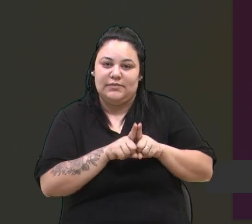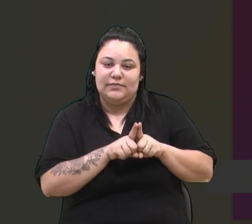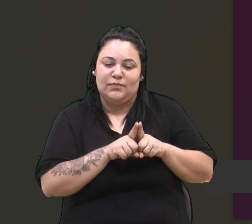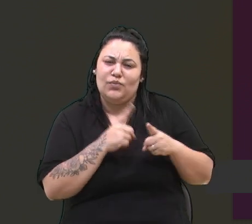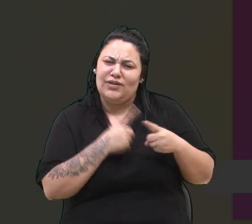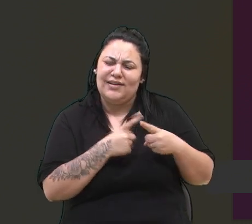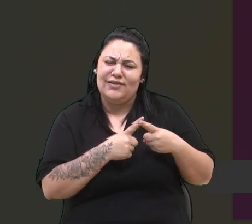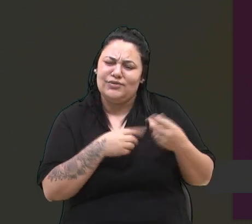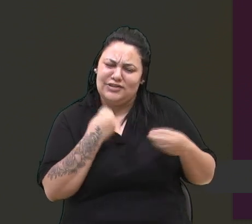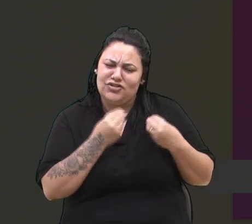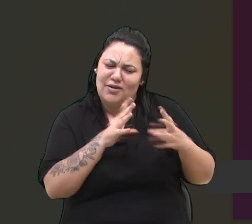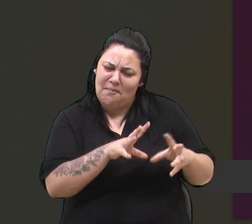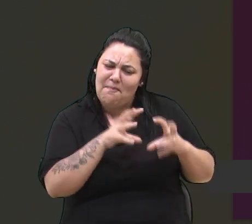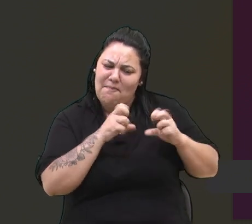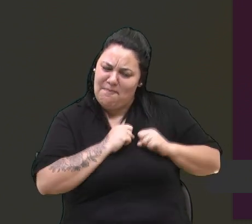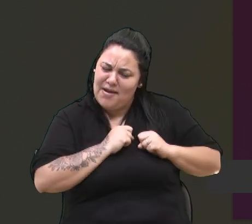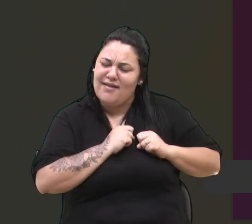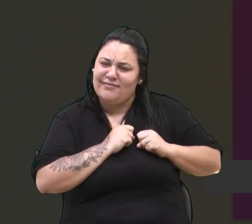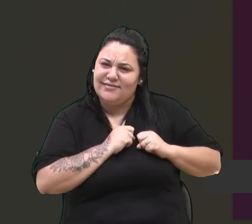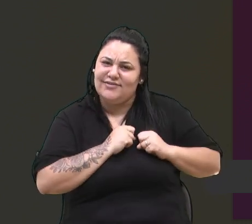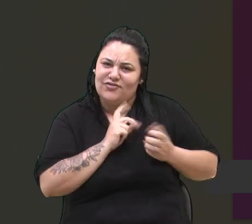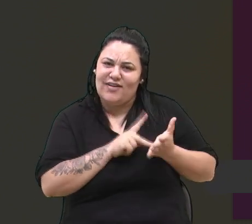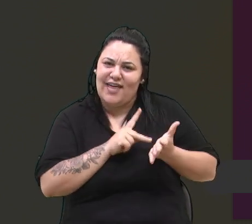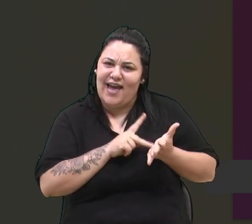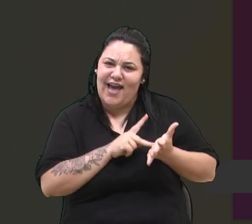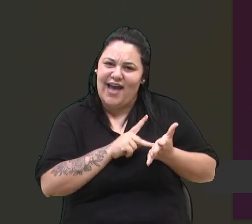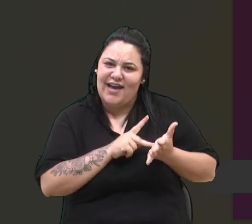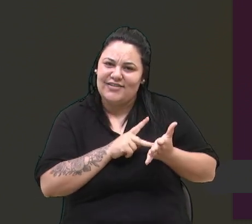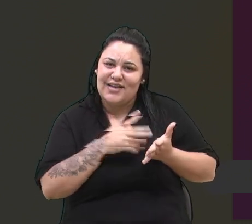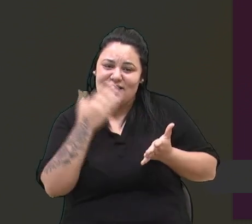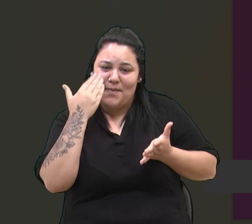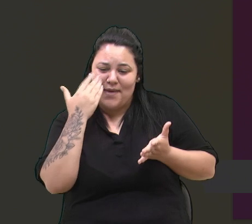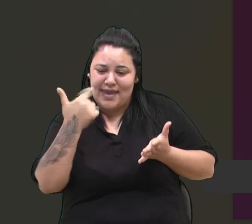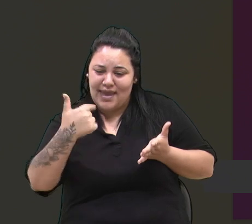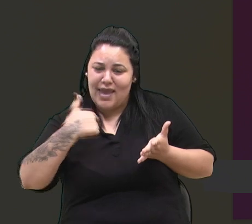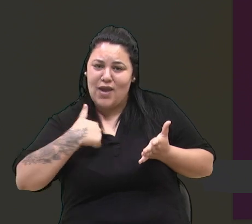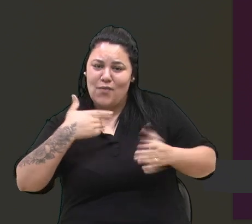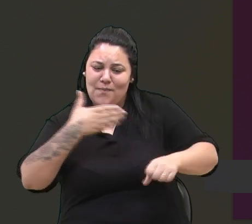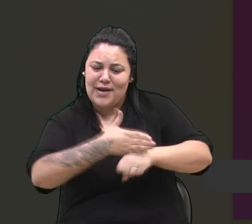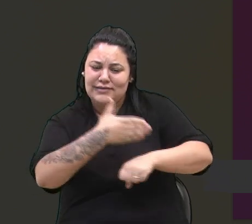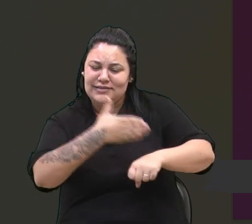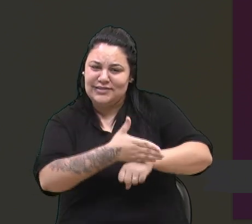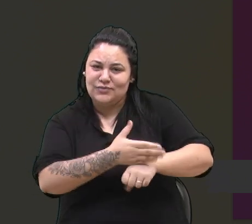pertencer é se sentir que a gente pertence a algo maior.